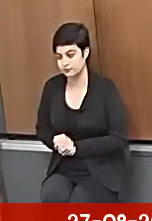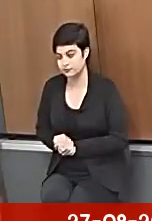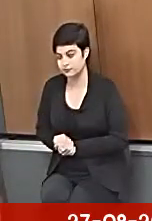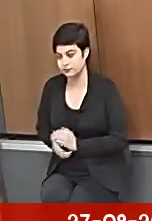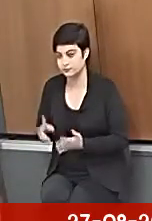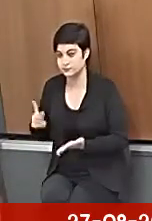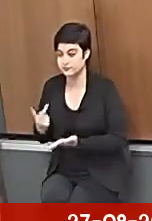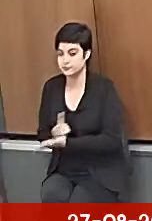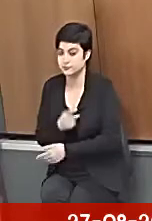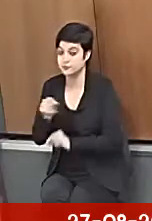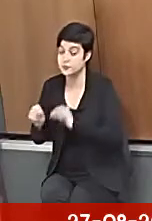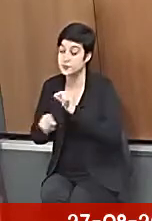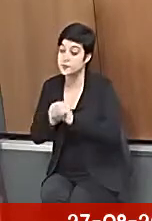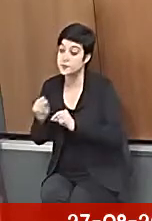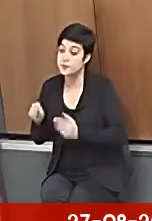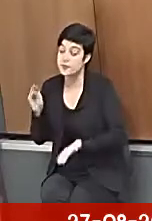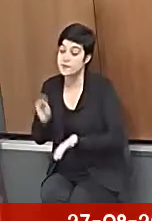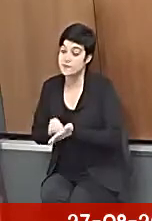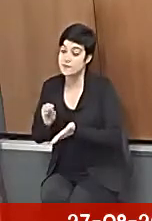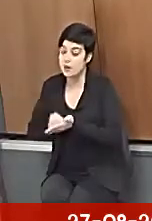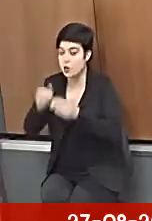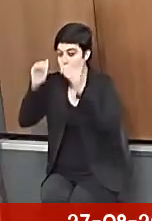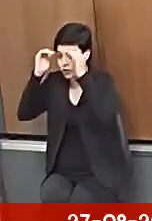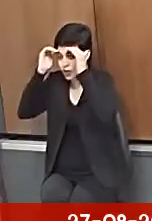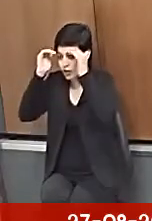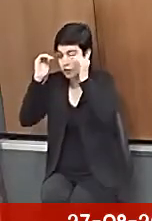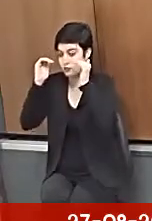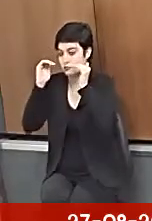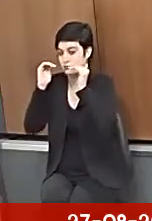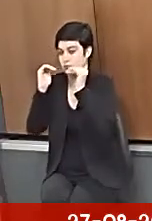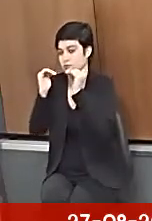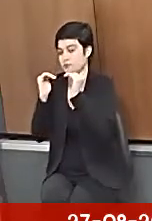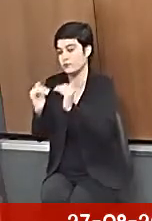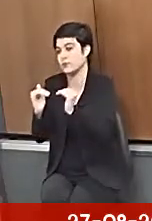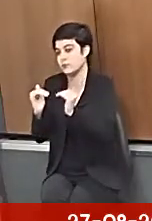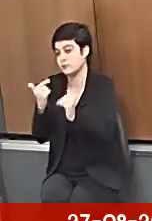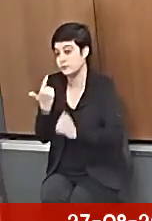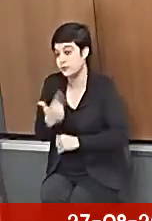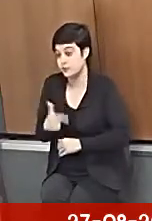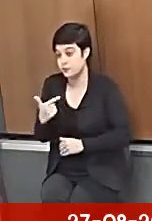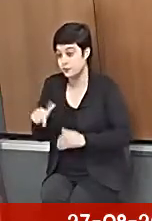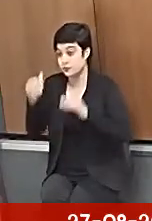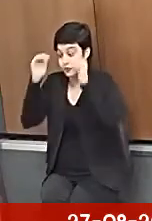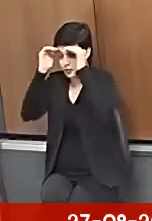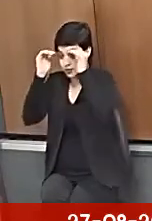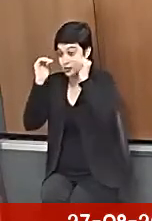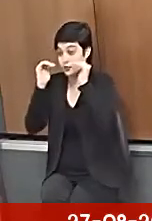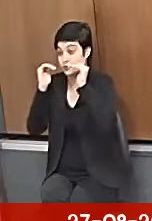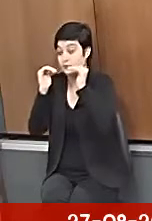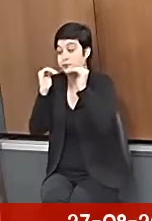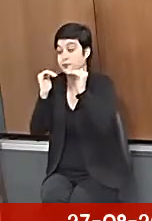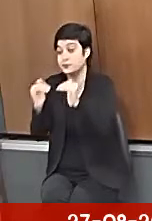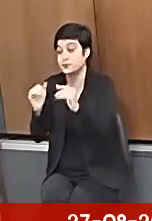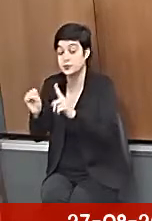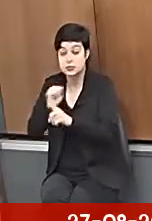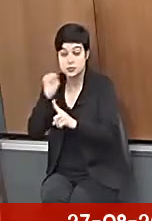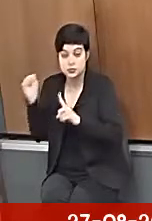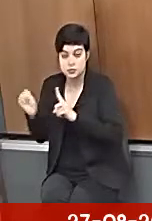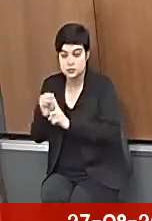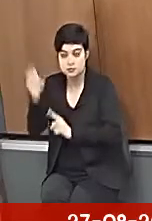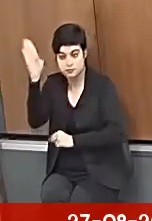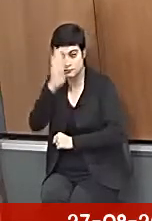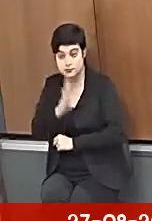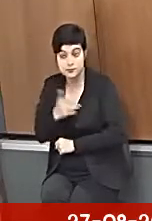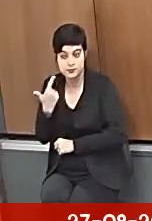acontece é a falta de respeito não tem respeito à sociedade brasileira não tem